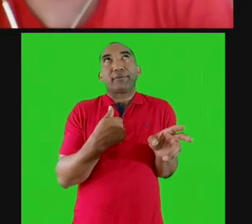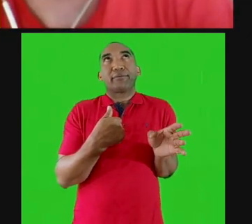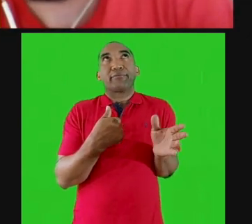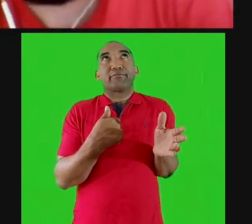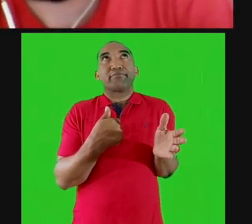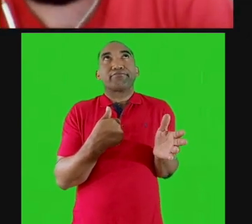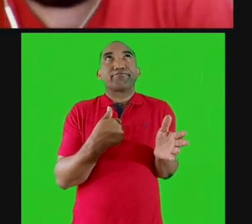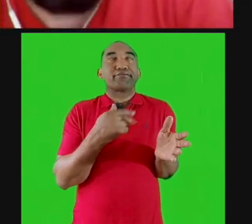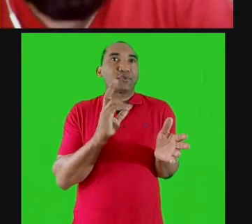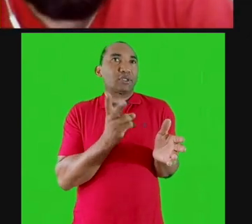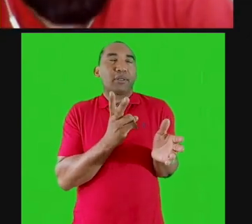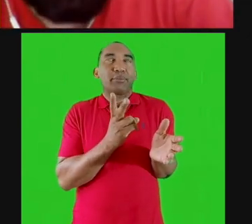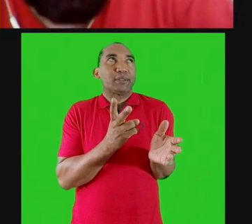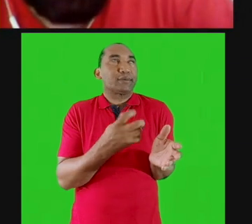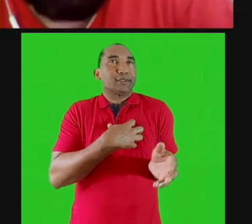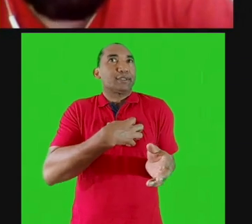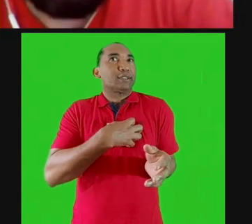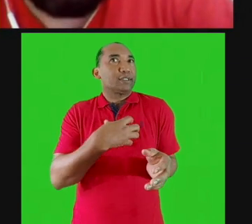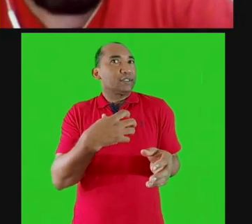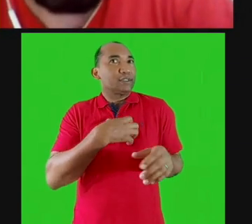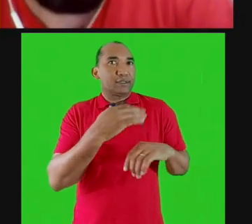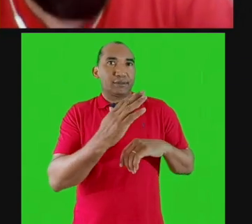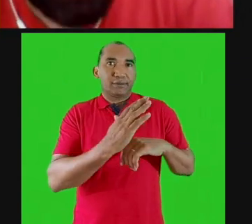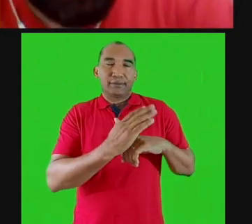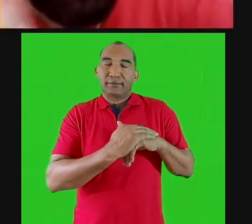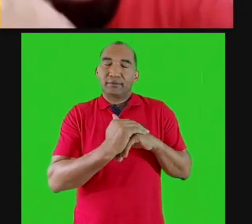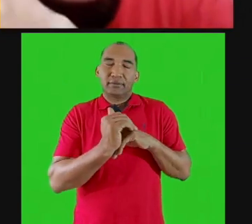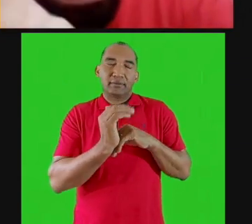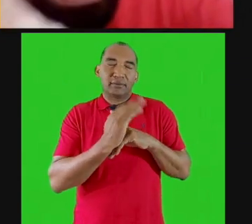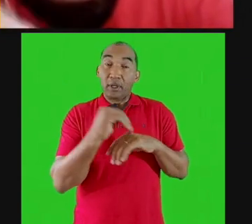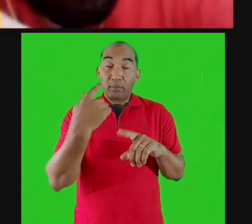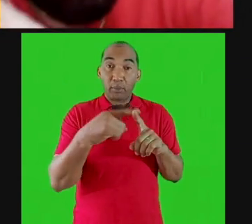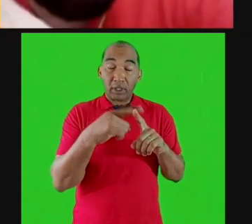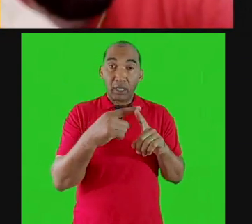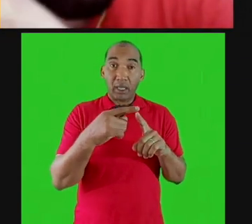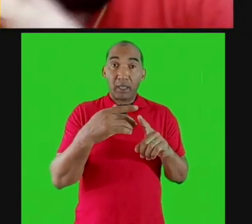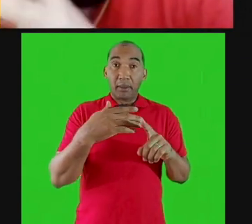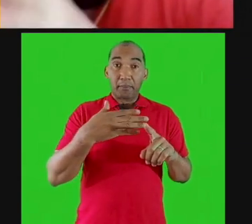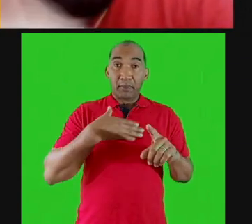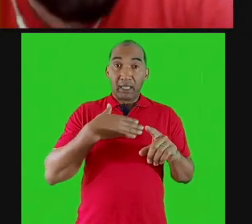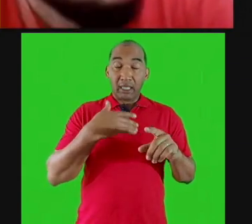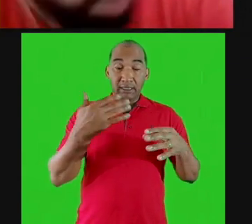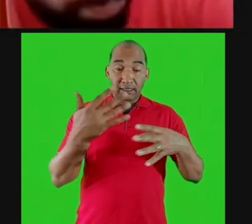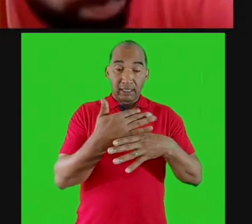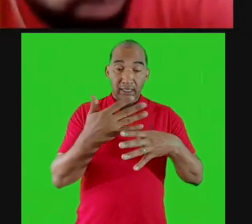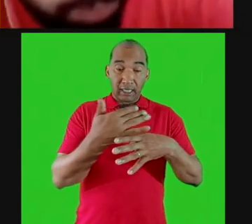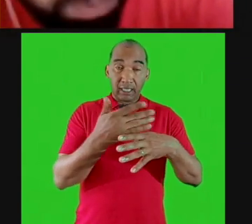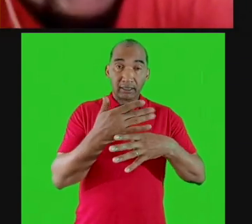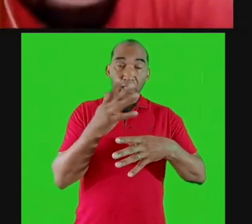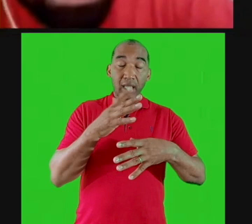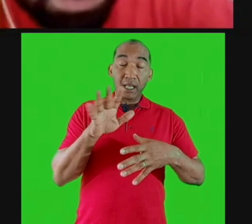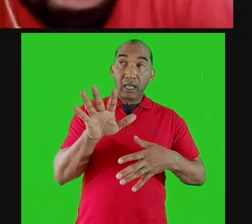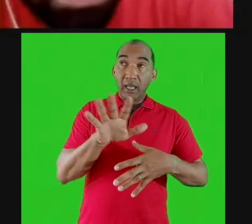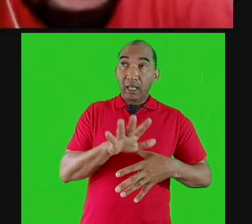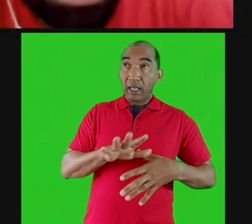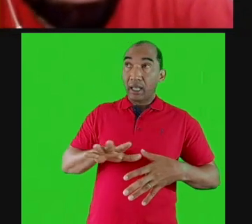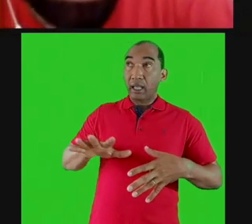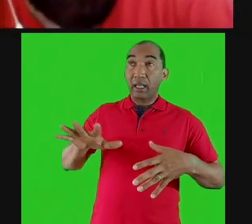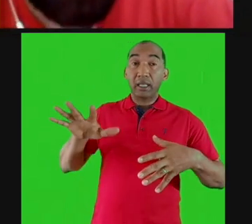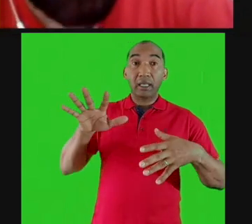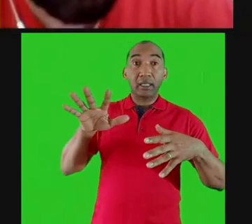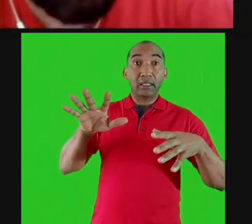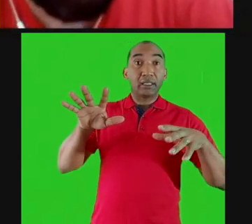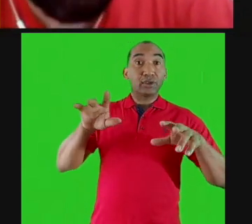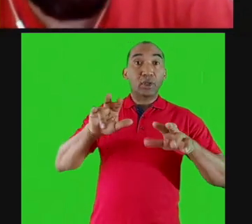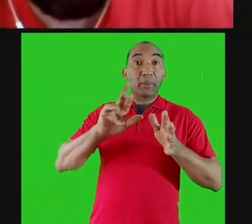era muito caro quando a gente chegava dentro da minha cidade, porque minha cidade ela é um oásis sobre a liberdade sexual perdida no meio do deserto, quando a gente fala disso, a questão